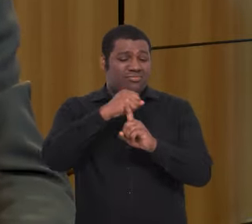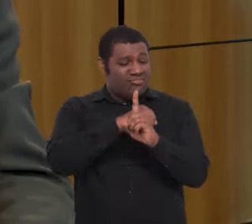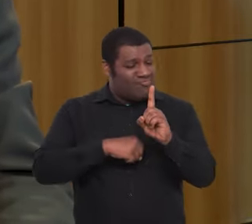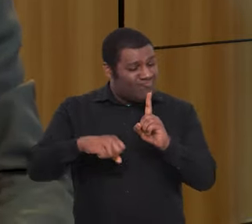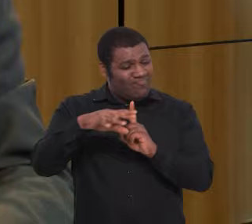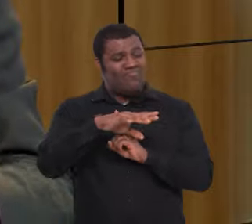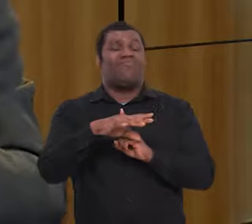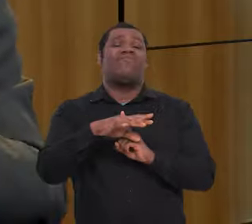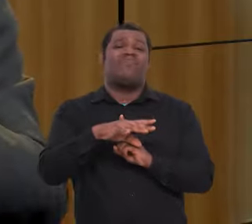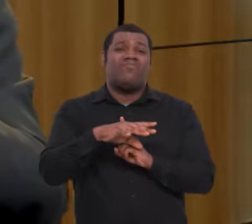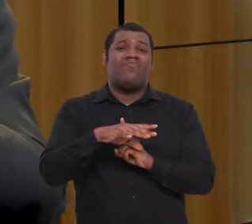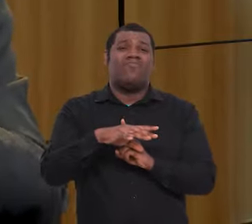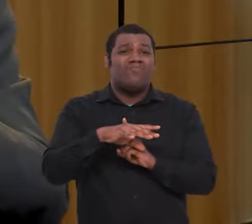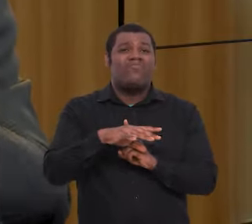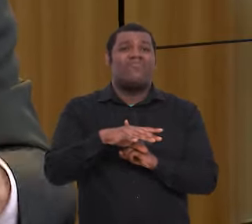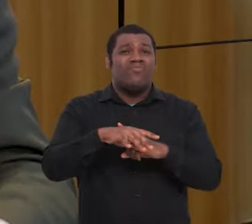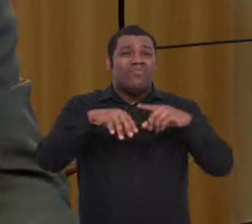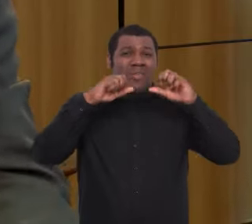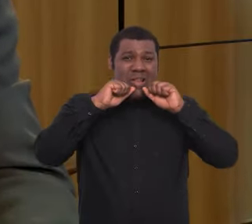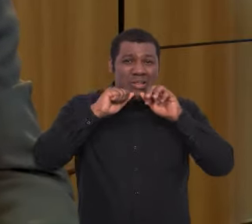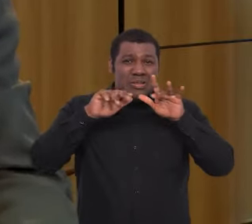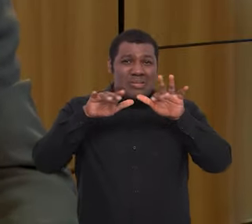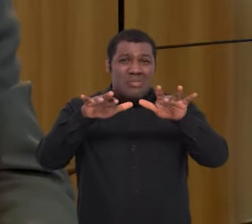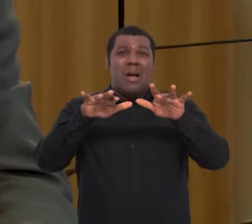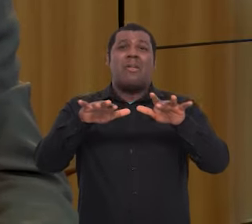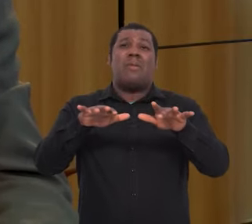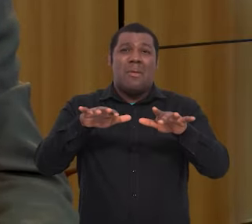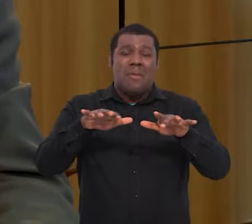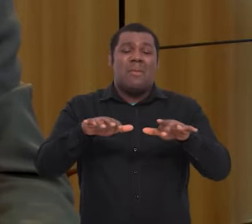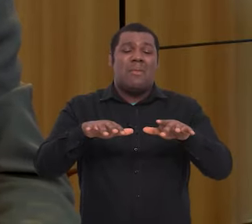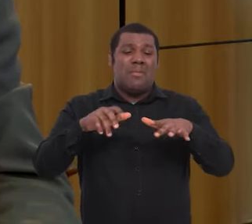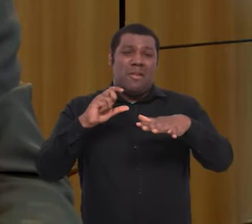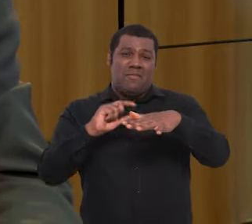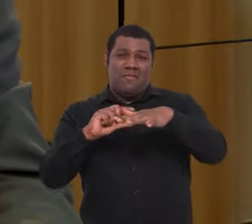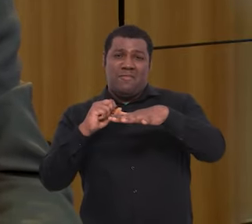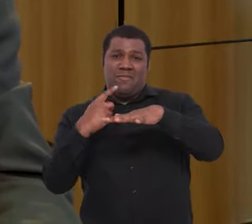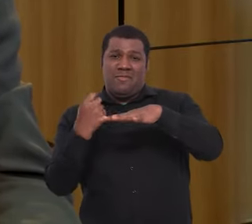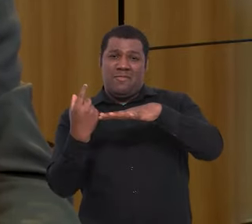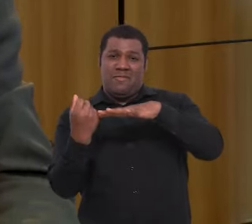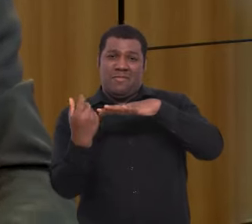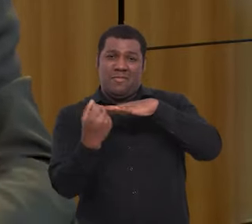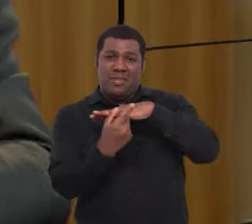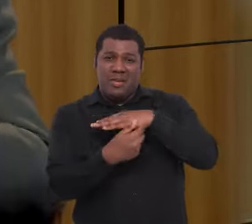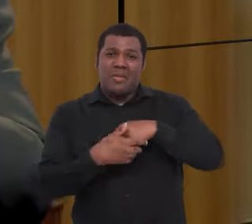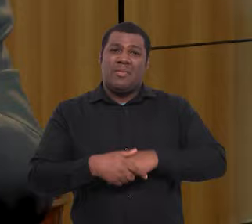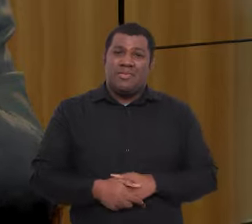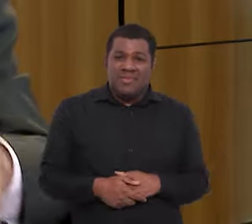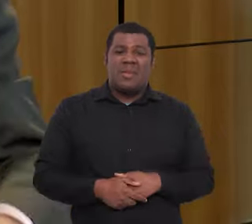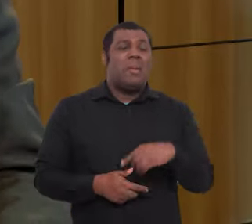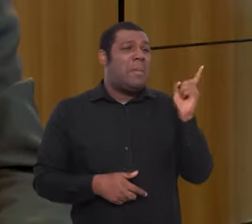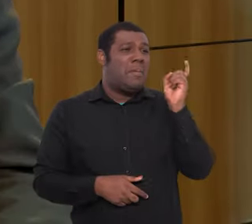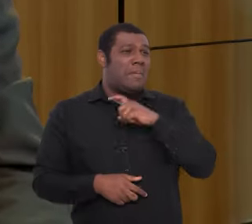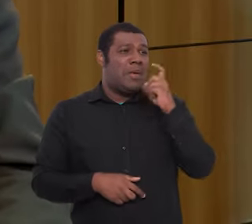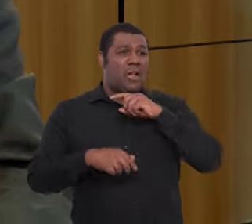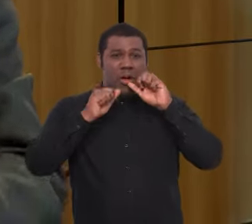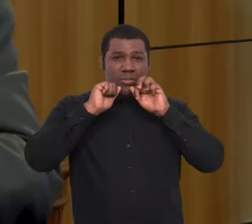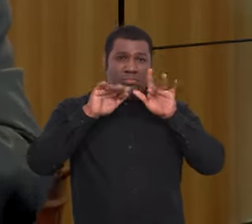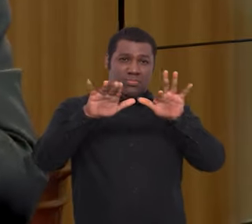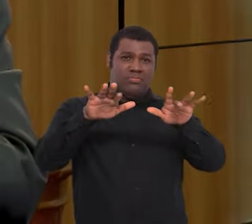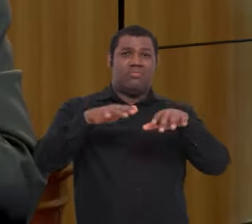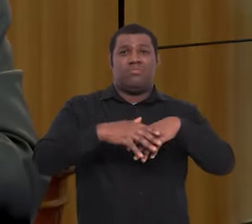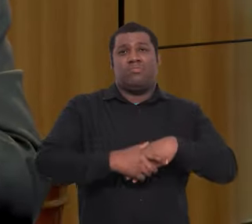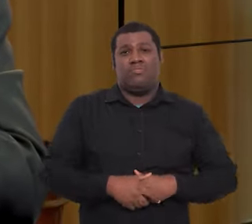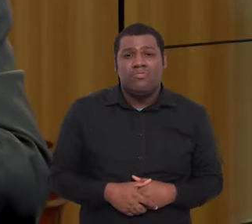brasileira há uma contaminação e o que é verdade vira vira mentira e e assim vai